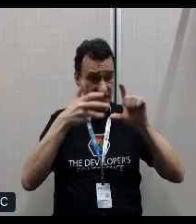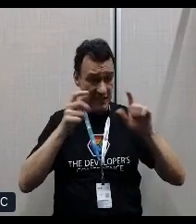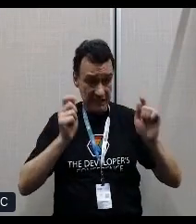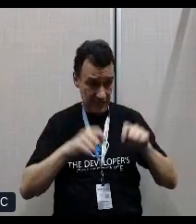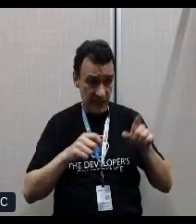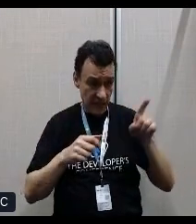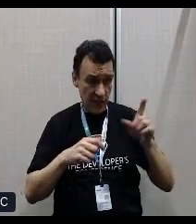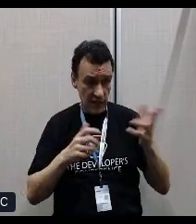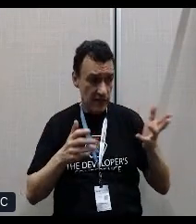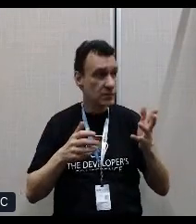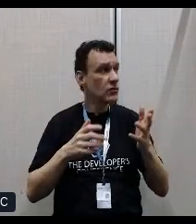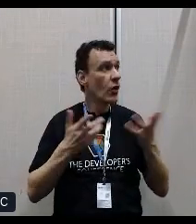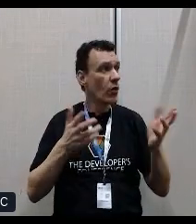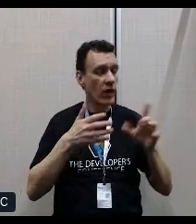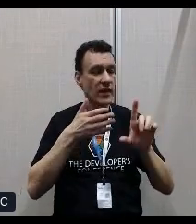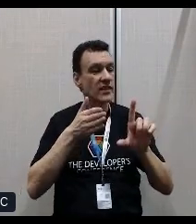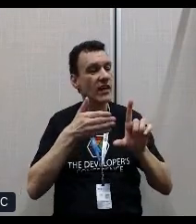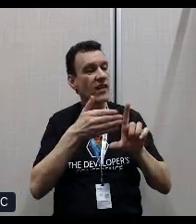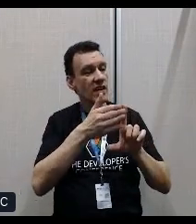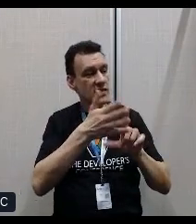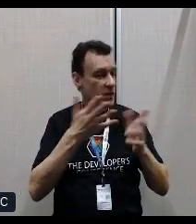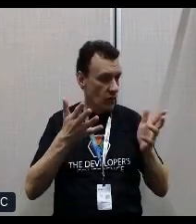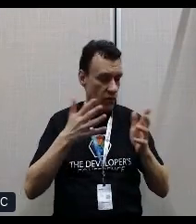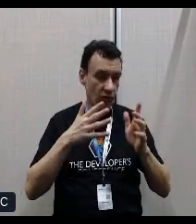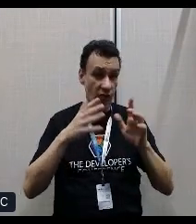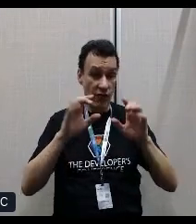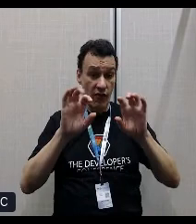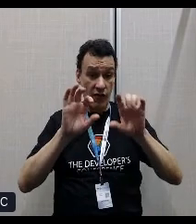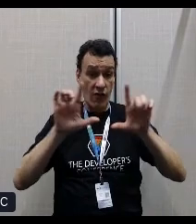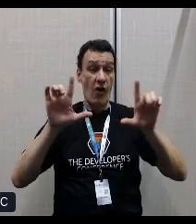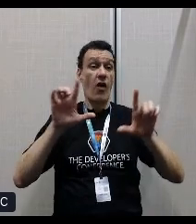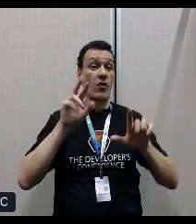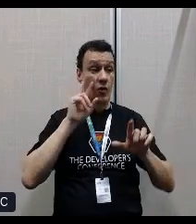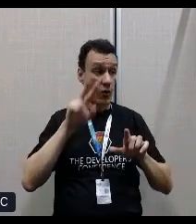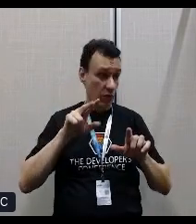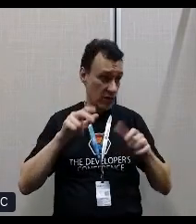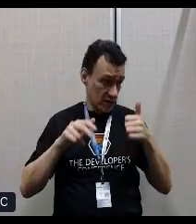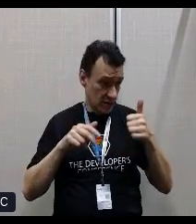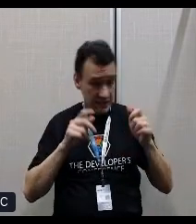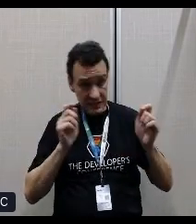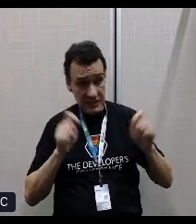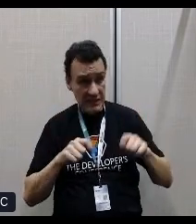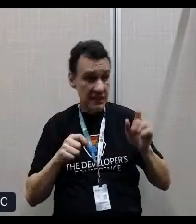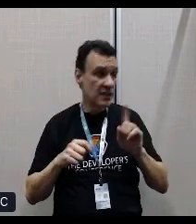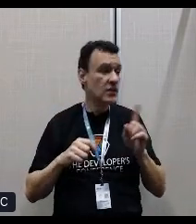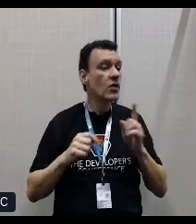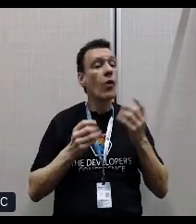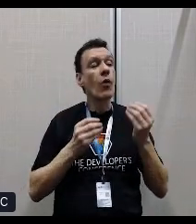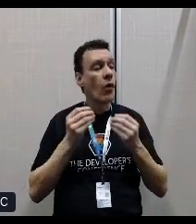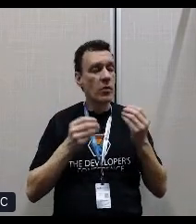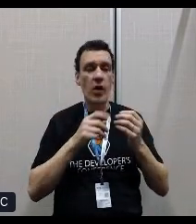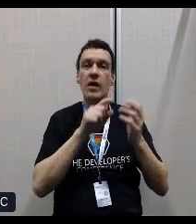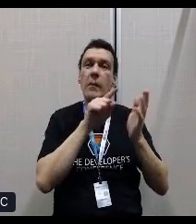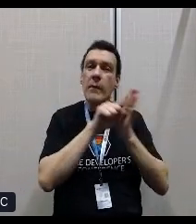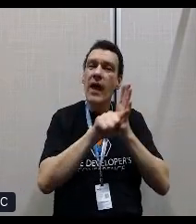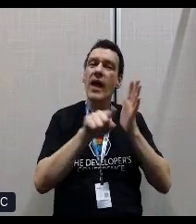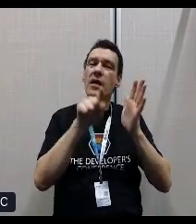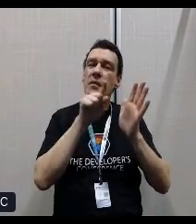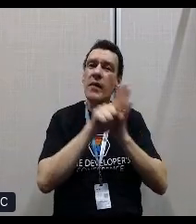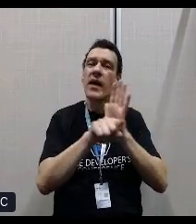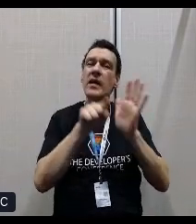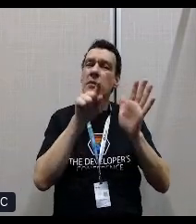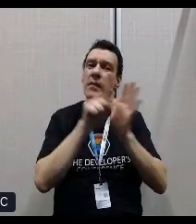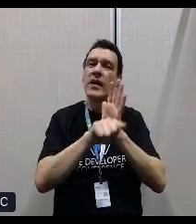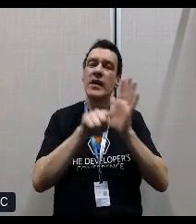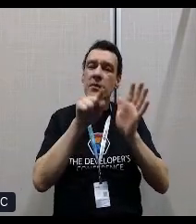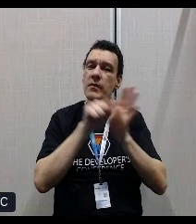navegação com foco? É ok para vocês também? Aí a gente vai dimensionando tudo isso, o que é capaz da